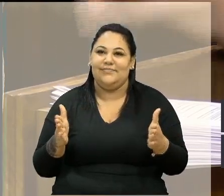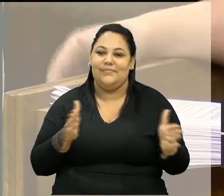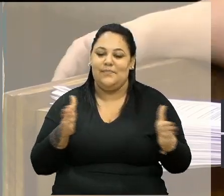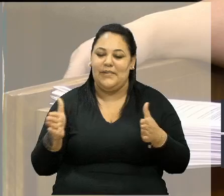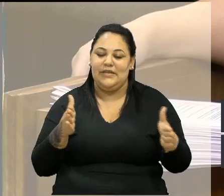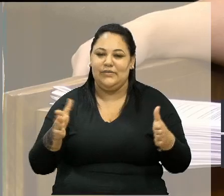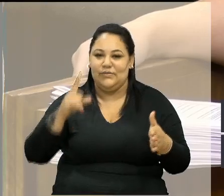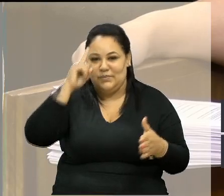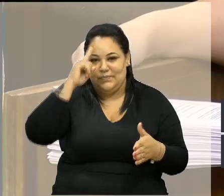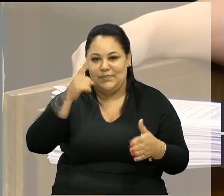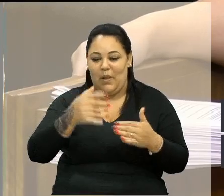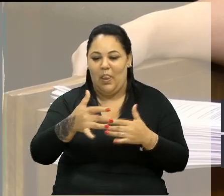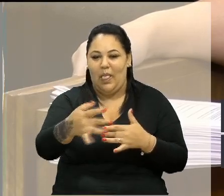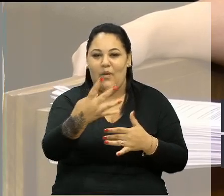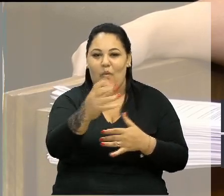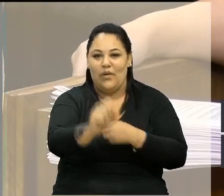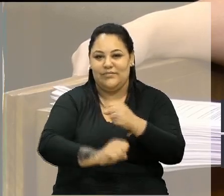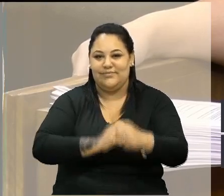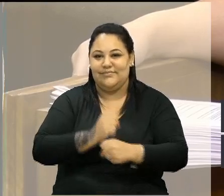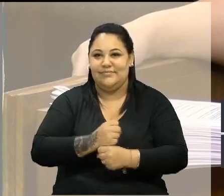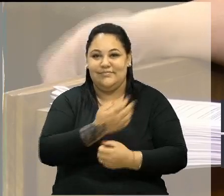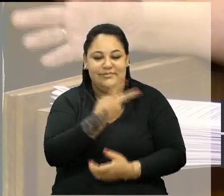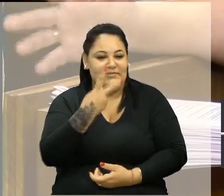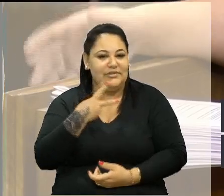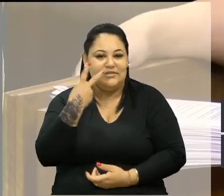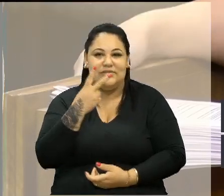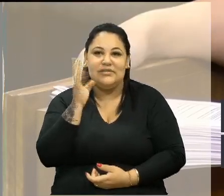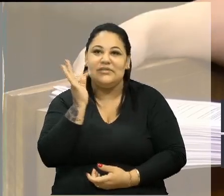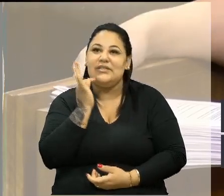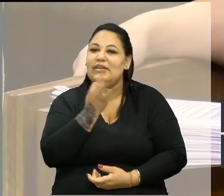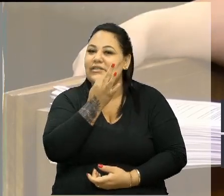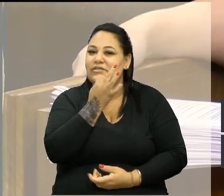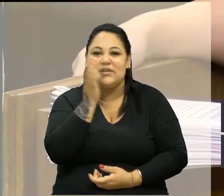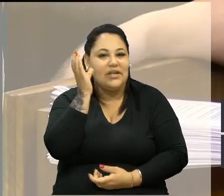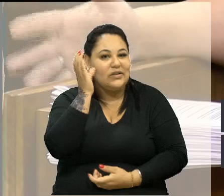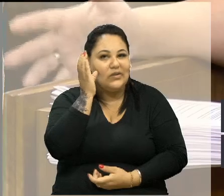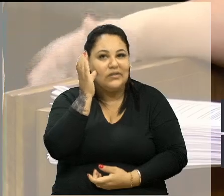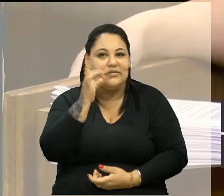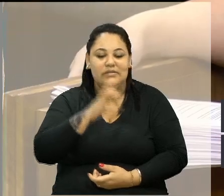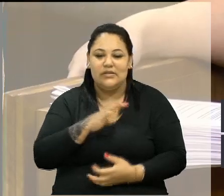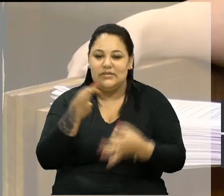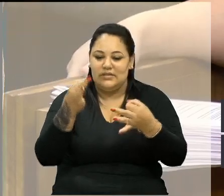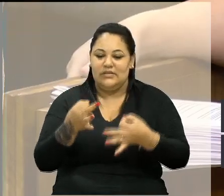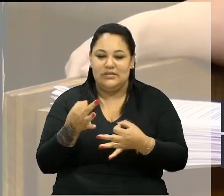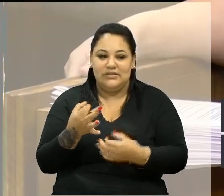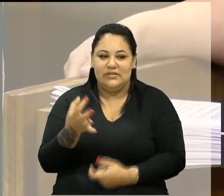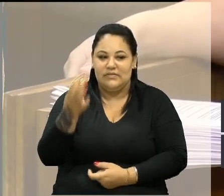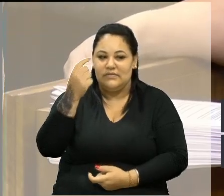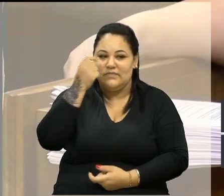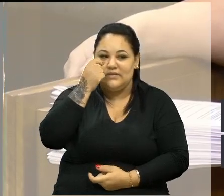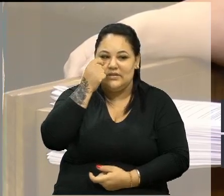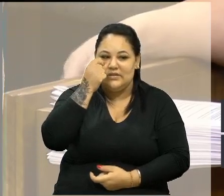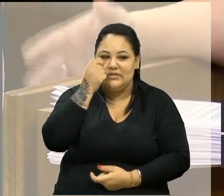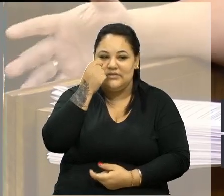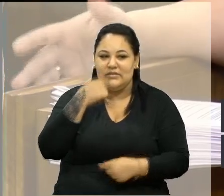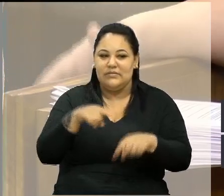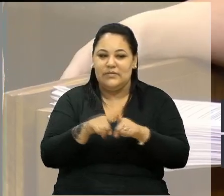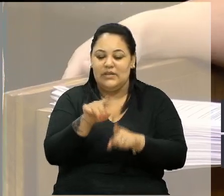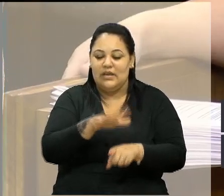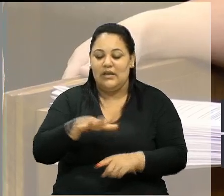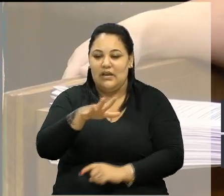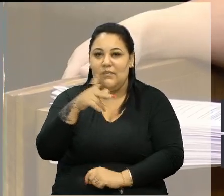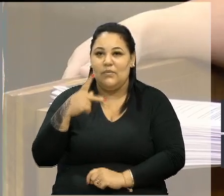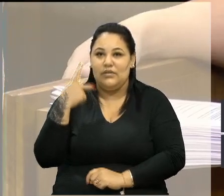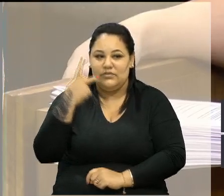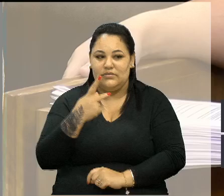nossos próximos 4 anos. Vereadora Tati, vereador Cadore, tenho certeza absoluta que estarão aí presentes, né? Óbvio, faz parte da política, né? Eu